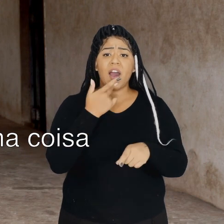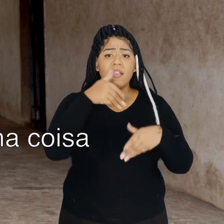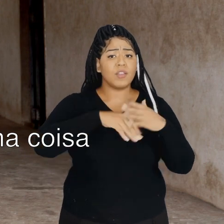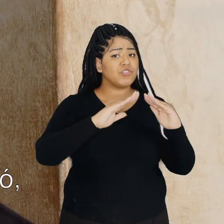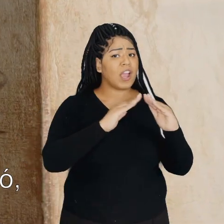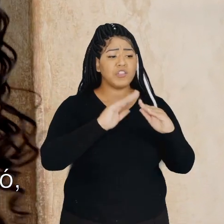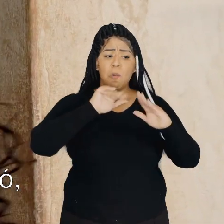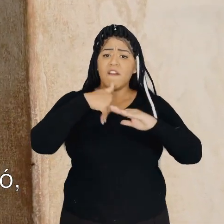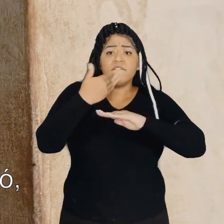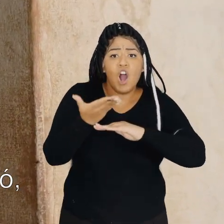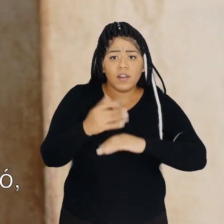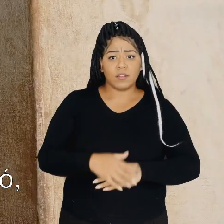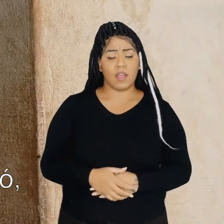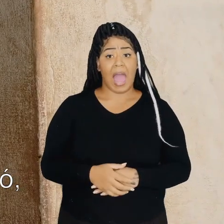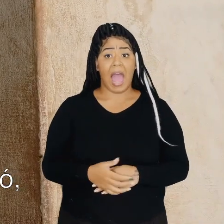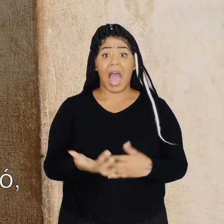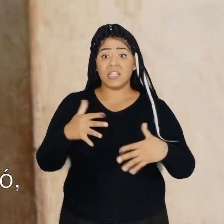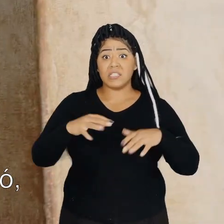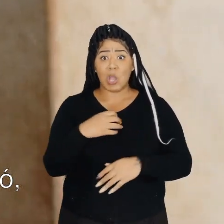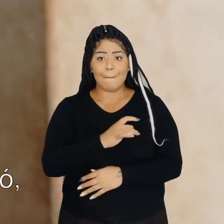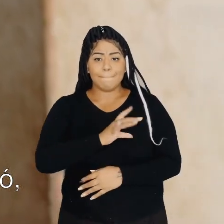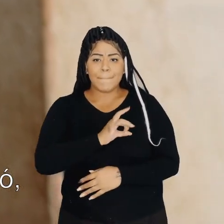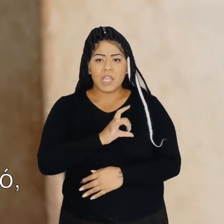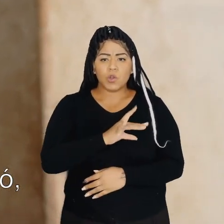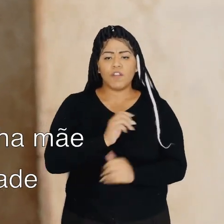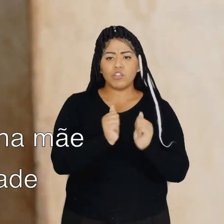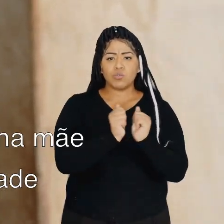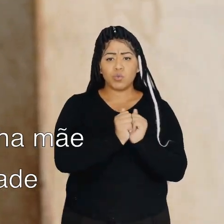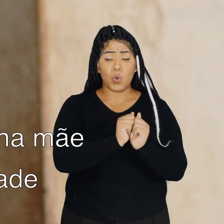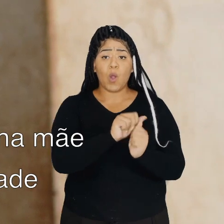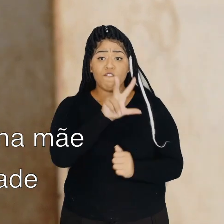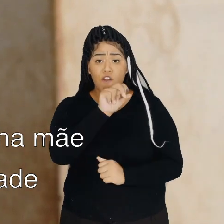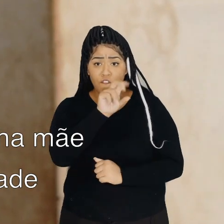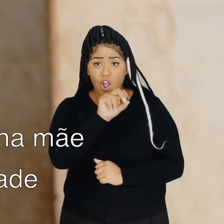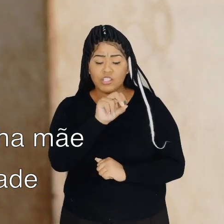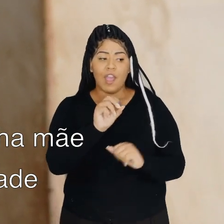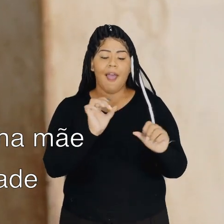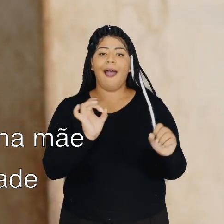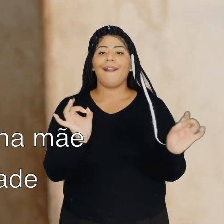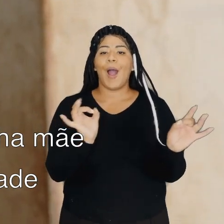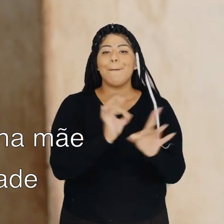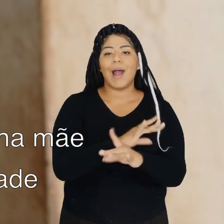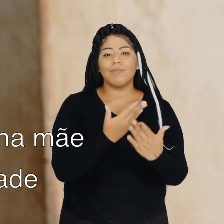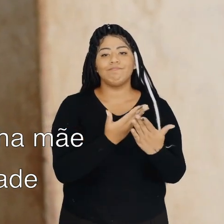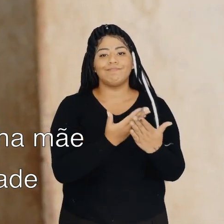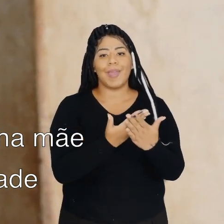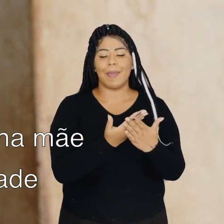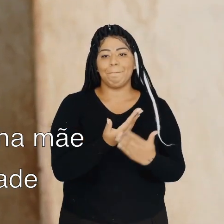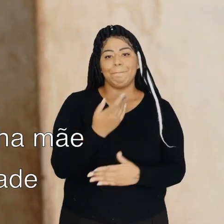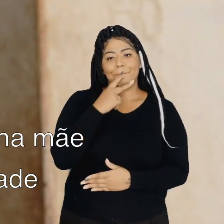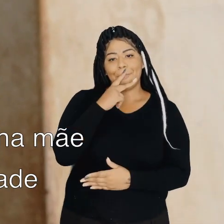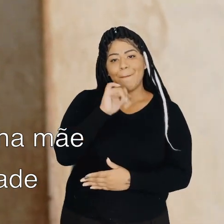como fora de casa. Antes, eu tinha muito medo de, quando eu morava com a minha avó, né? Medo de eu terminar os estudos e a minha mãe não ter dinheiro para